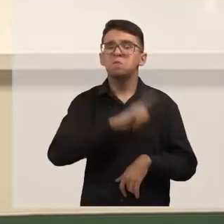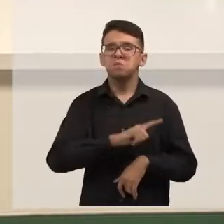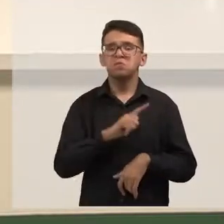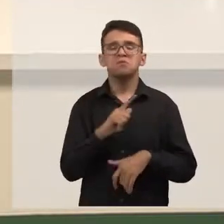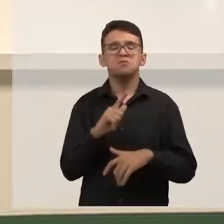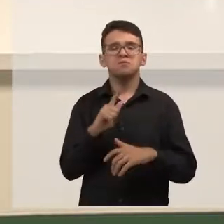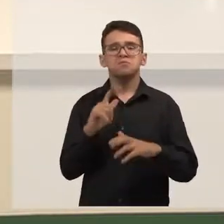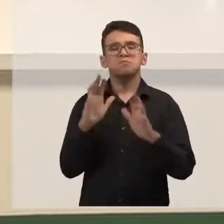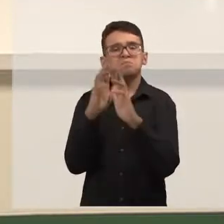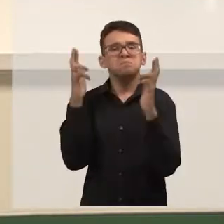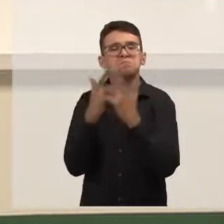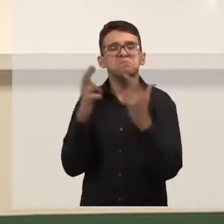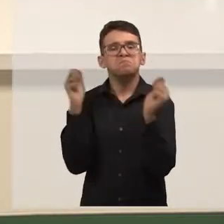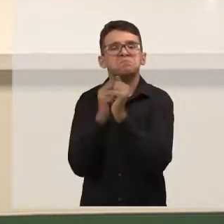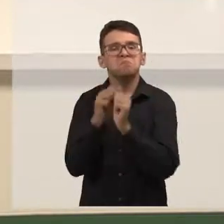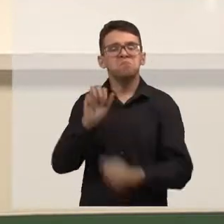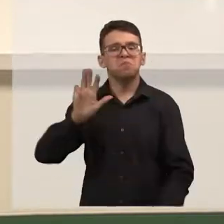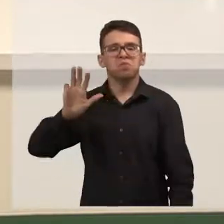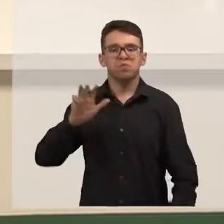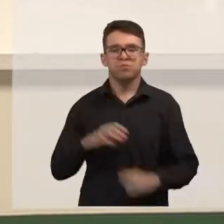a grande estrutura